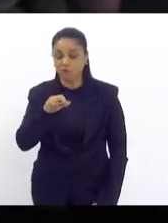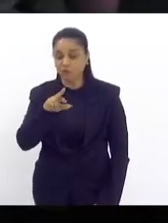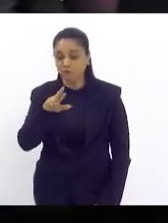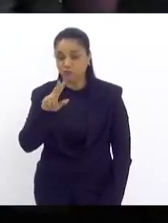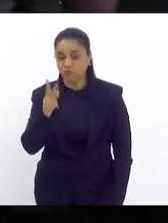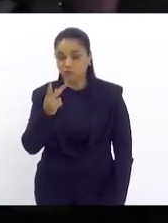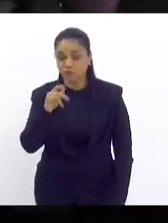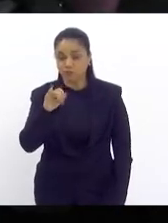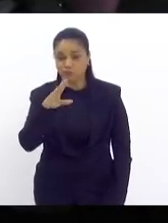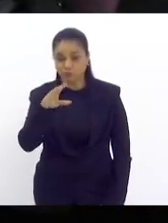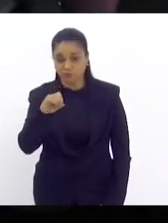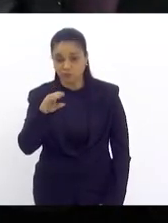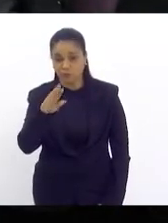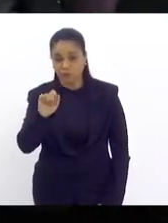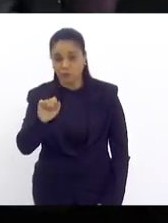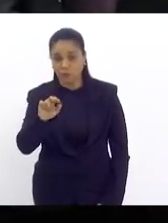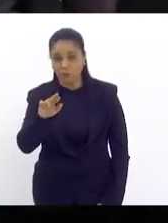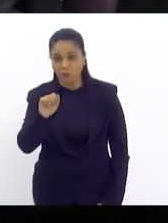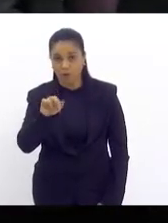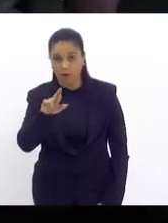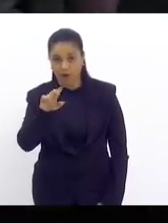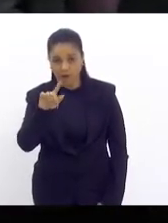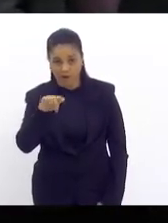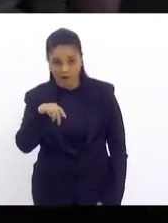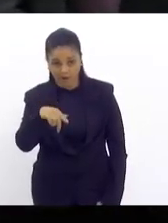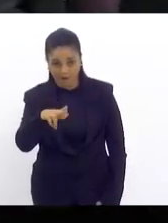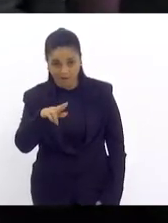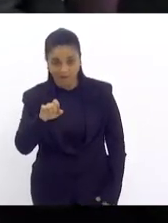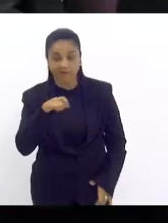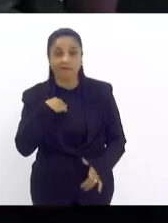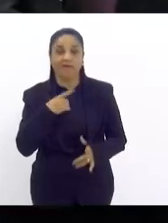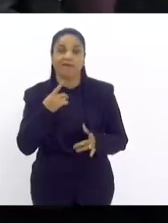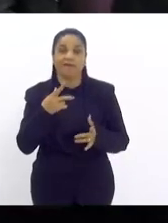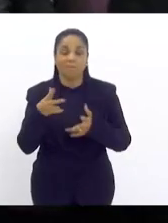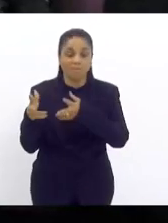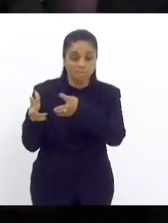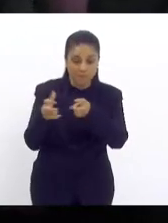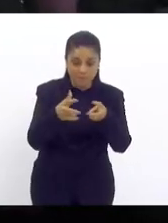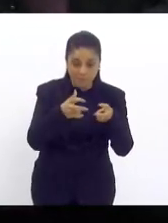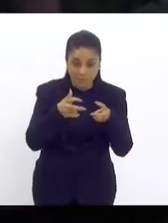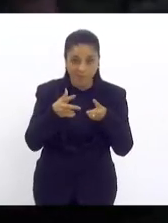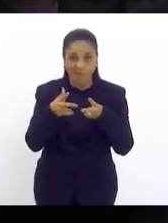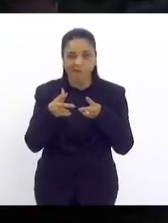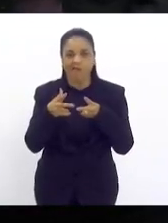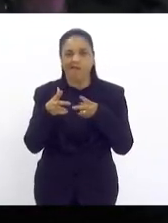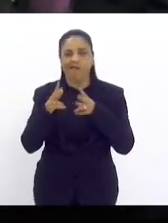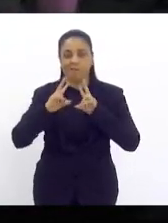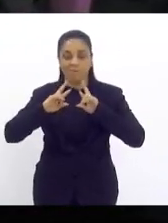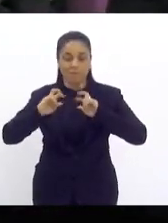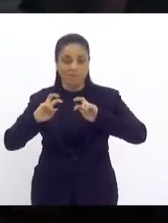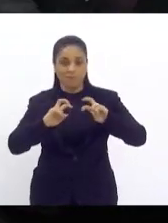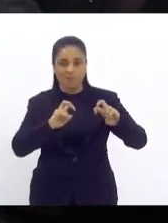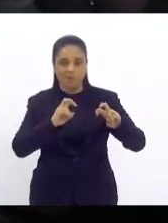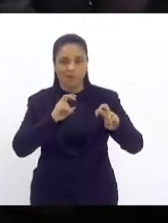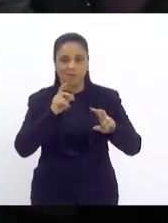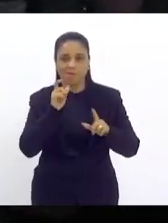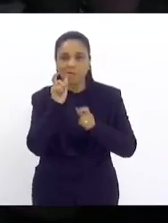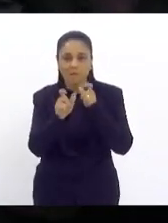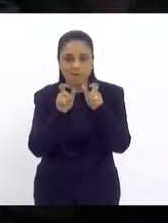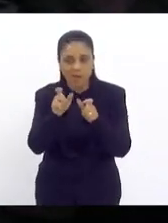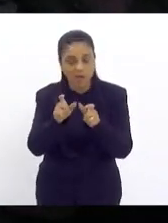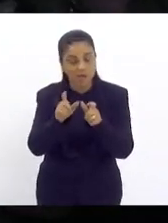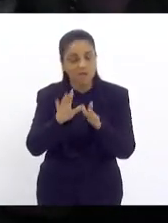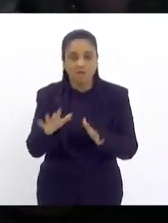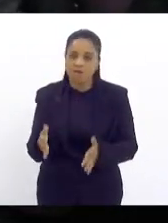viu a bobagem que tinha falado e resolveu dar tu quer dizer não foi ele que eu não sei nem se ele sabe usar isso pelo amor de Deus um presidente da